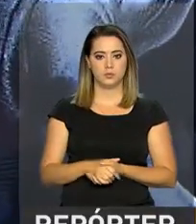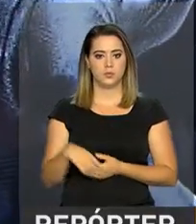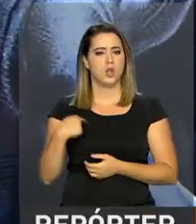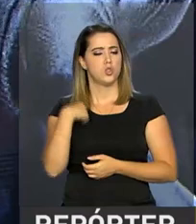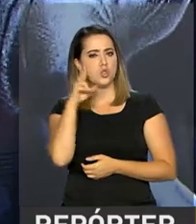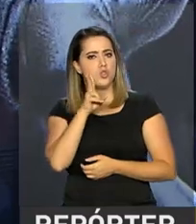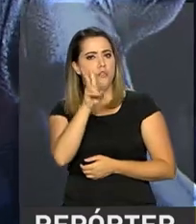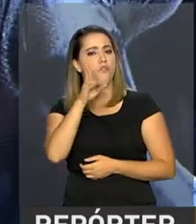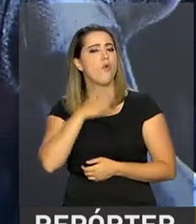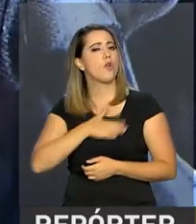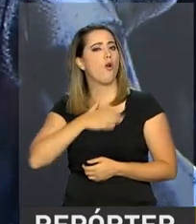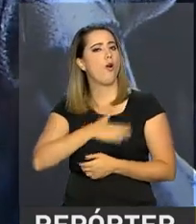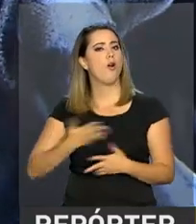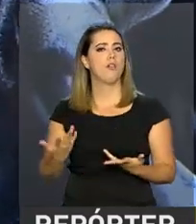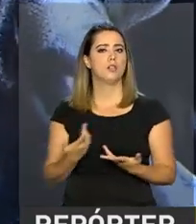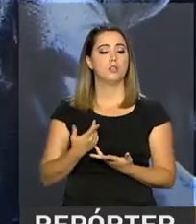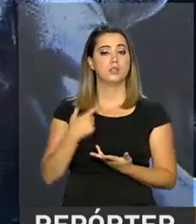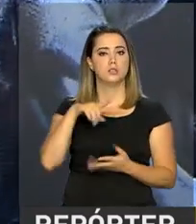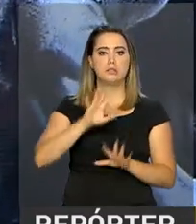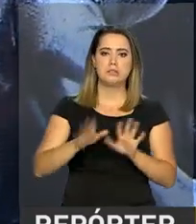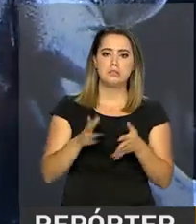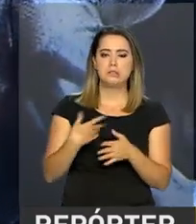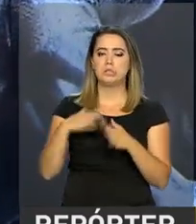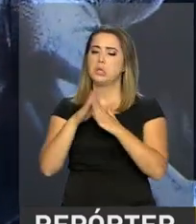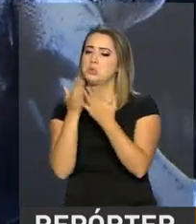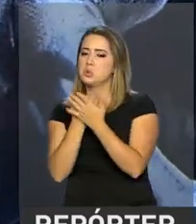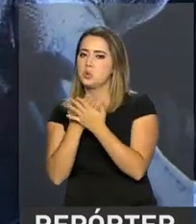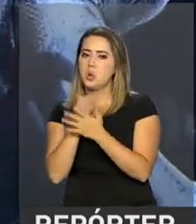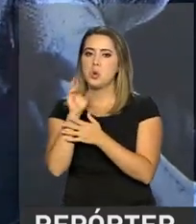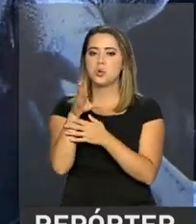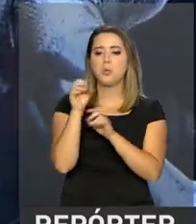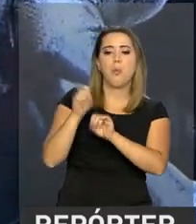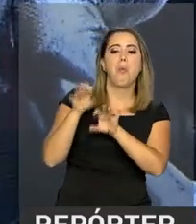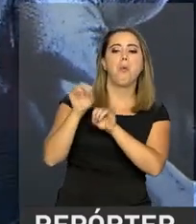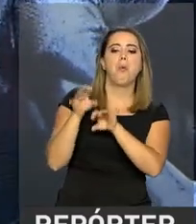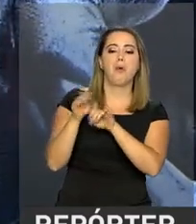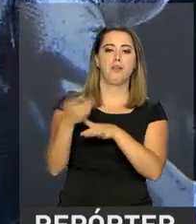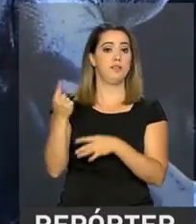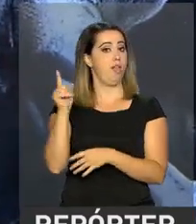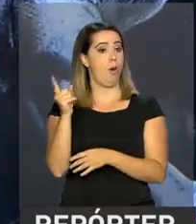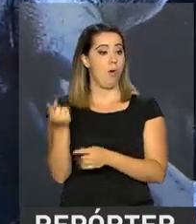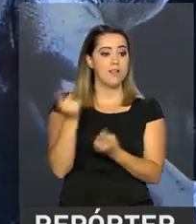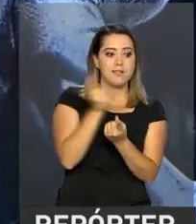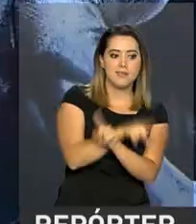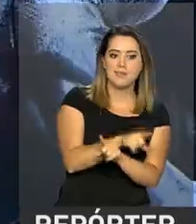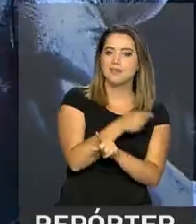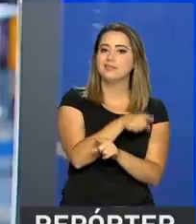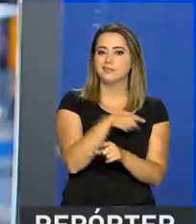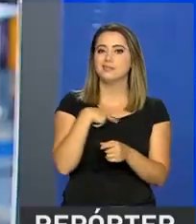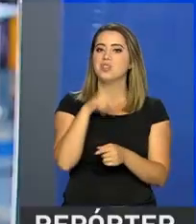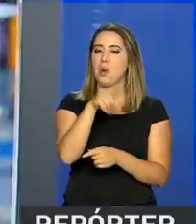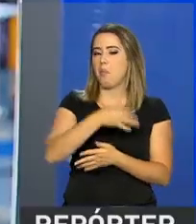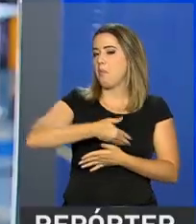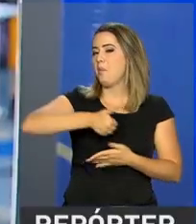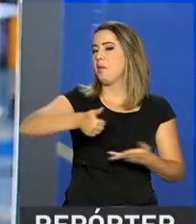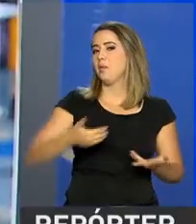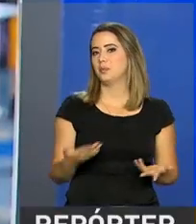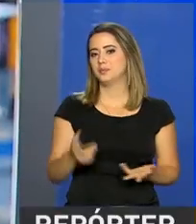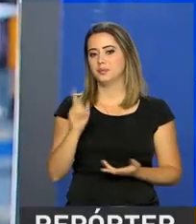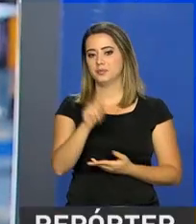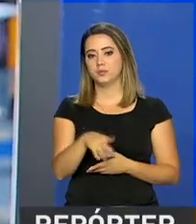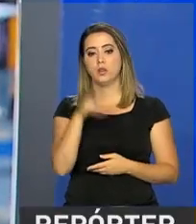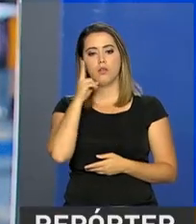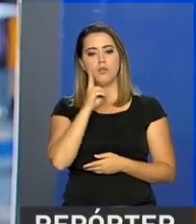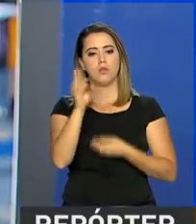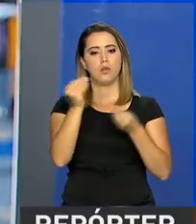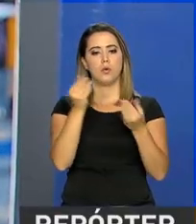em matemática. Lá é sempre teoria, essas coisas chatas, aí aqui quando a gente vê na prática é meio mais legal. Eu gosto muito de ver como é